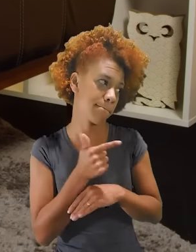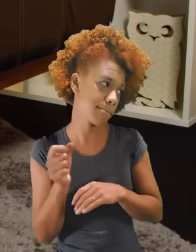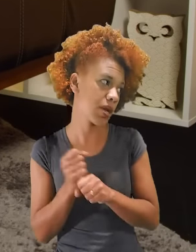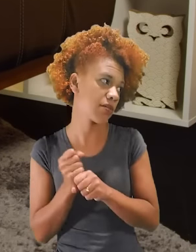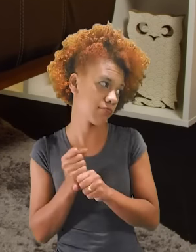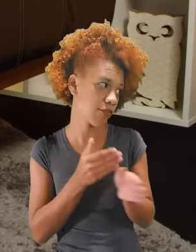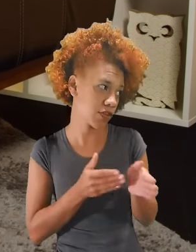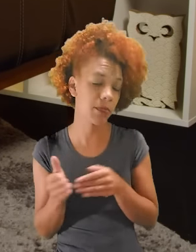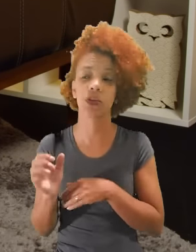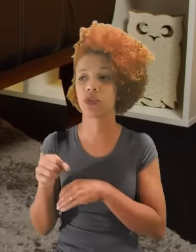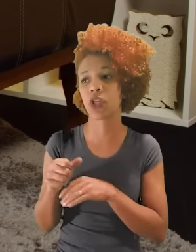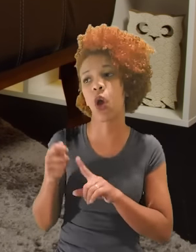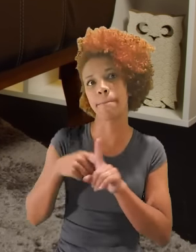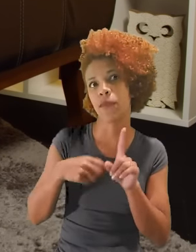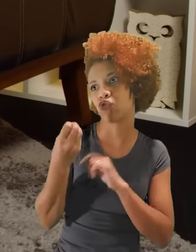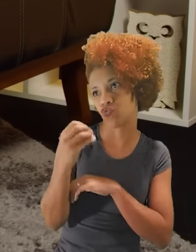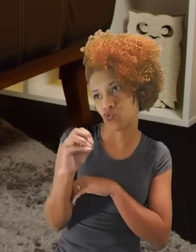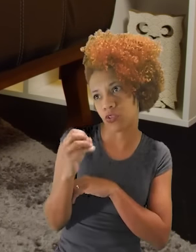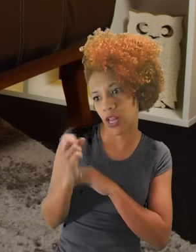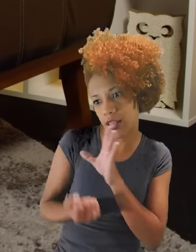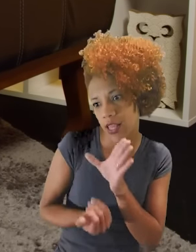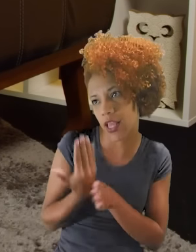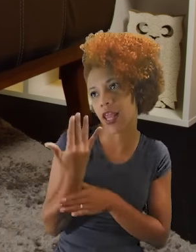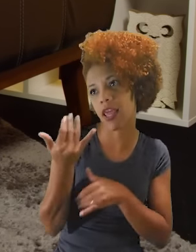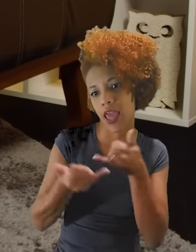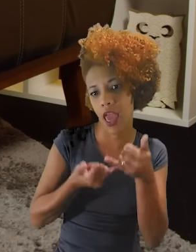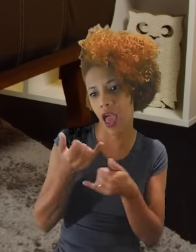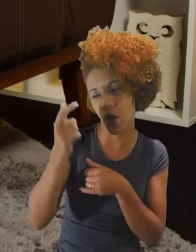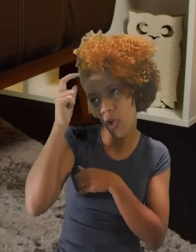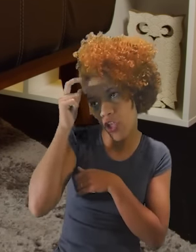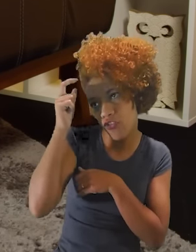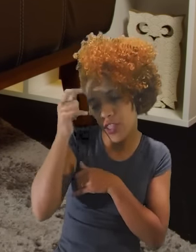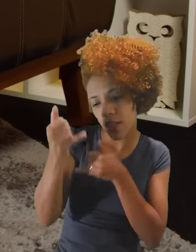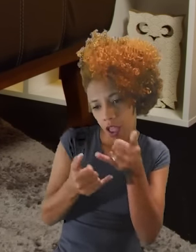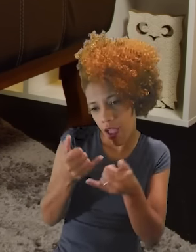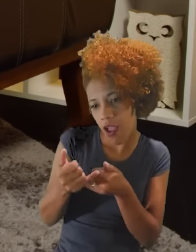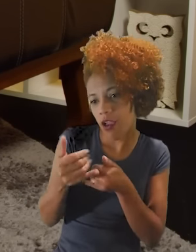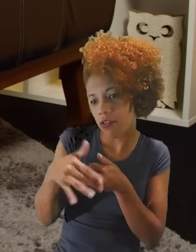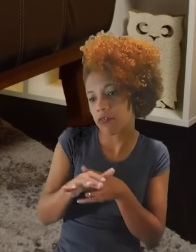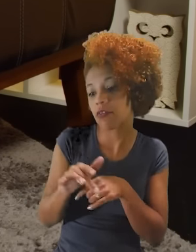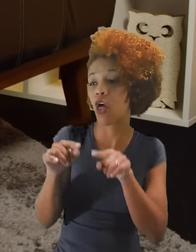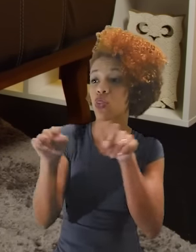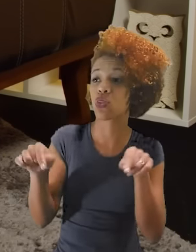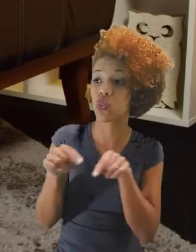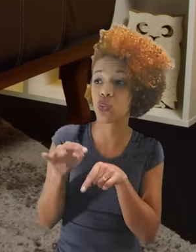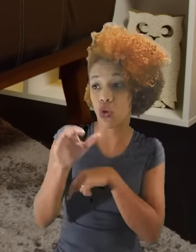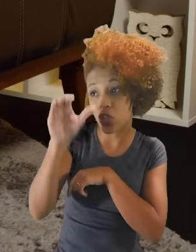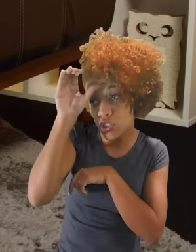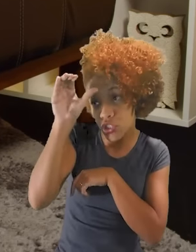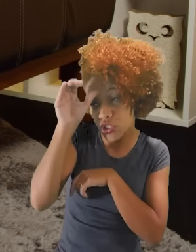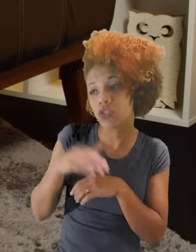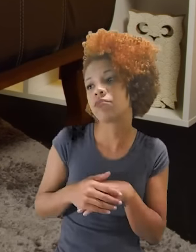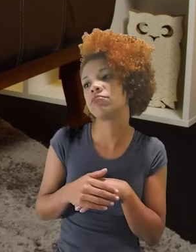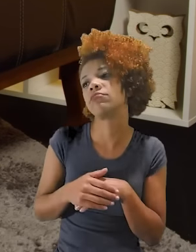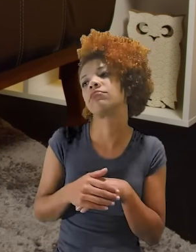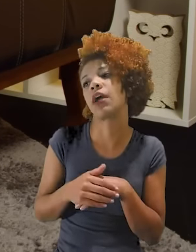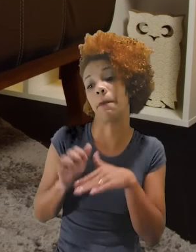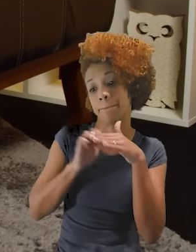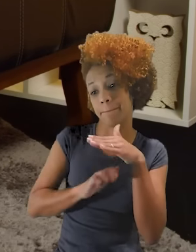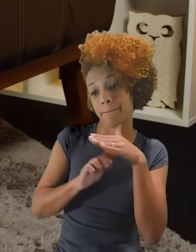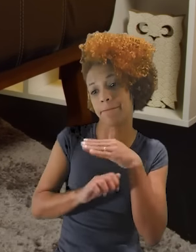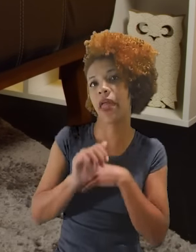Foi nesse período, dia 16 de outubro. Eles fundaram a Disney... Fundaram a Disney na garagem do tio. Foi lá, né? Mais uma